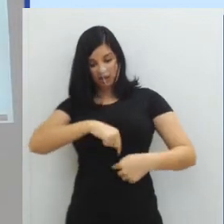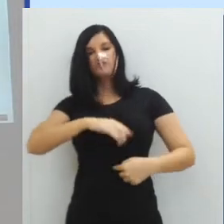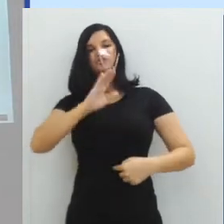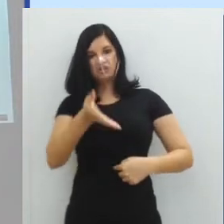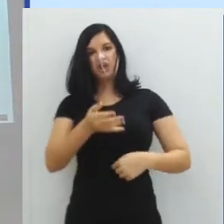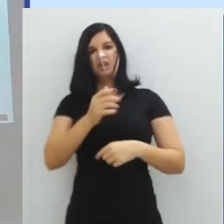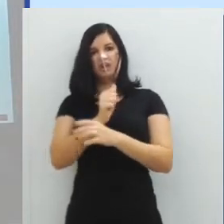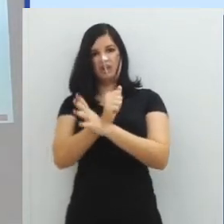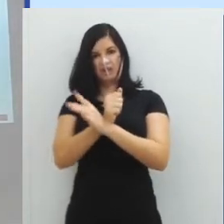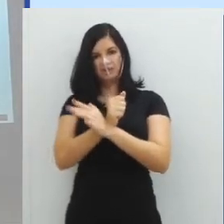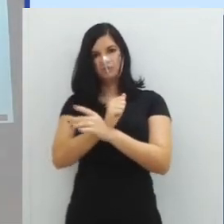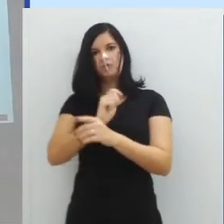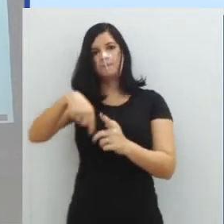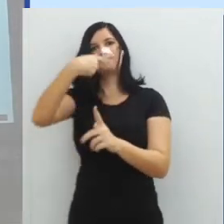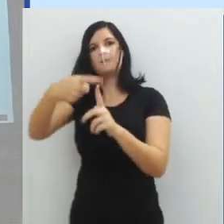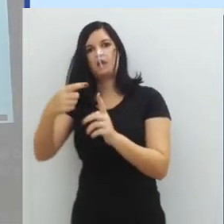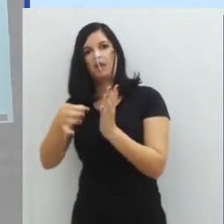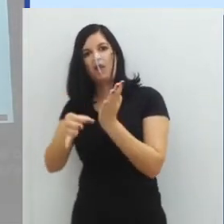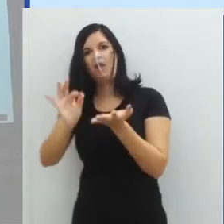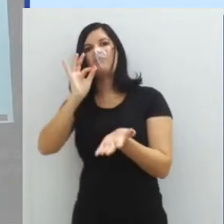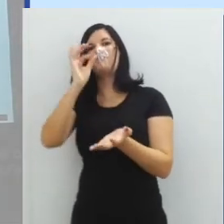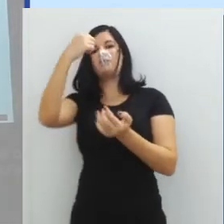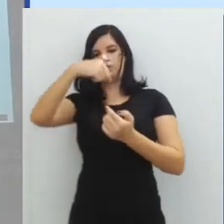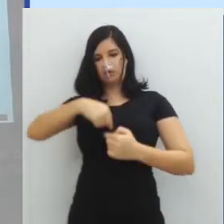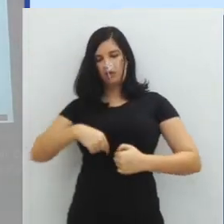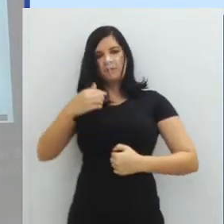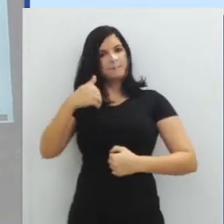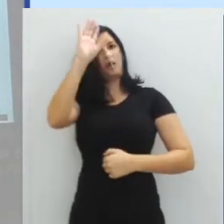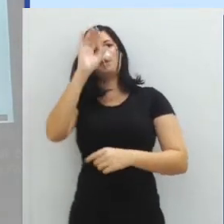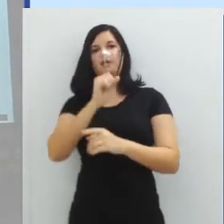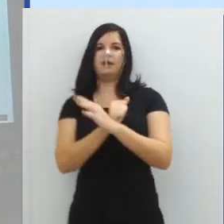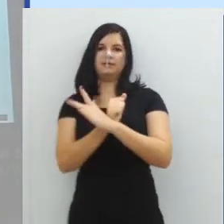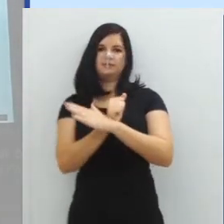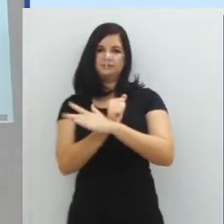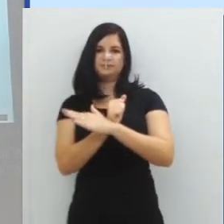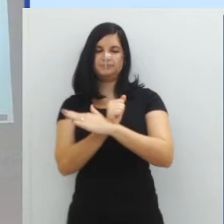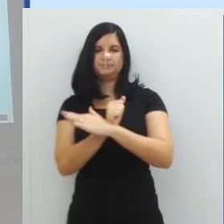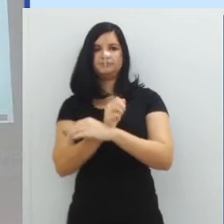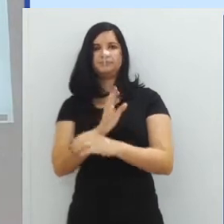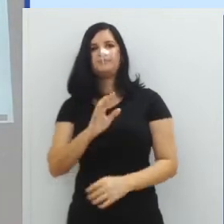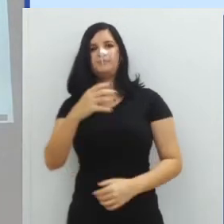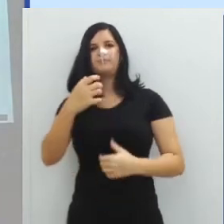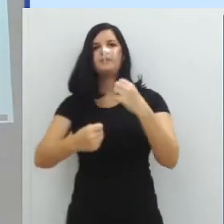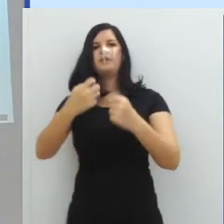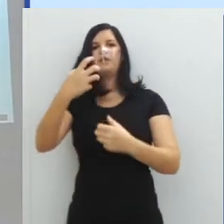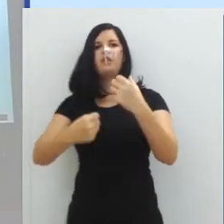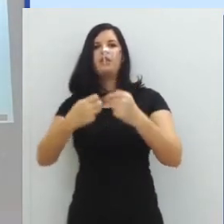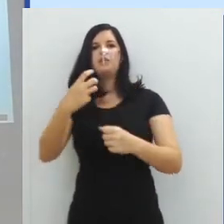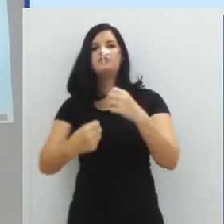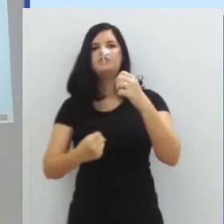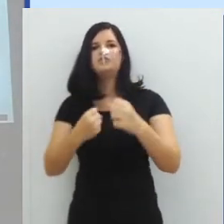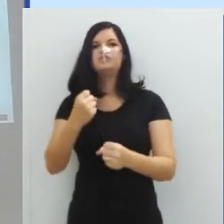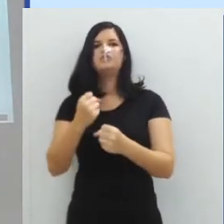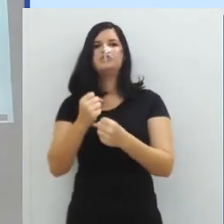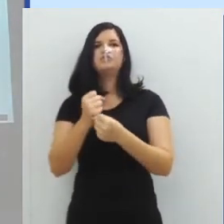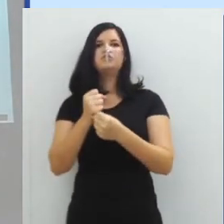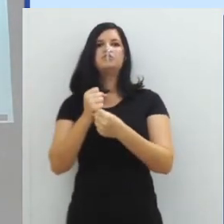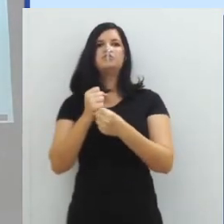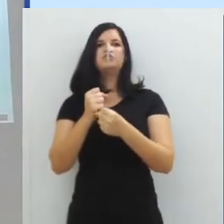a gente acaba ficando mais ácido ainda. O leite ele está ali,